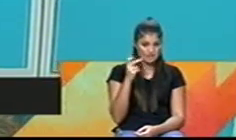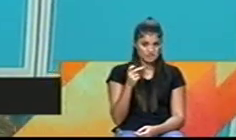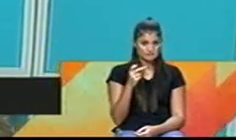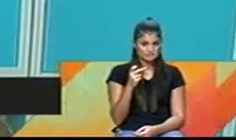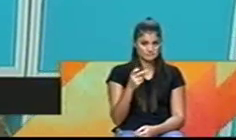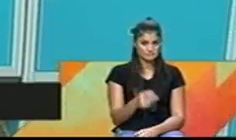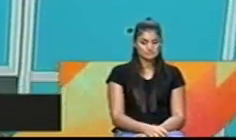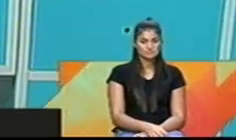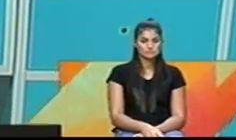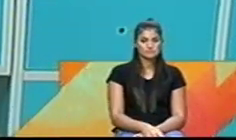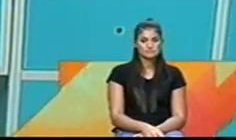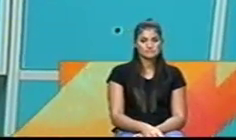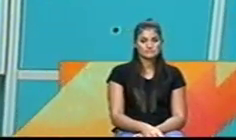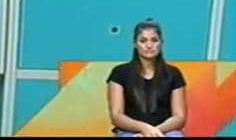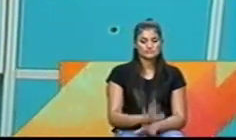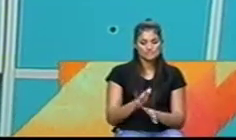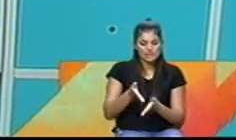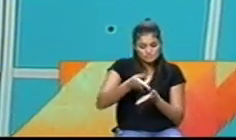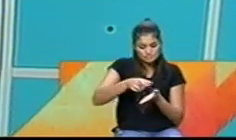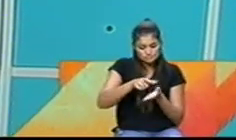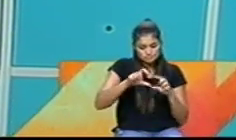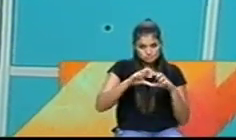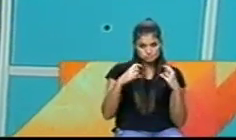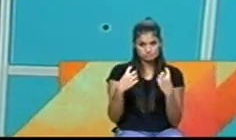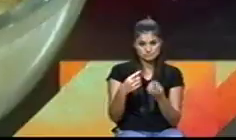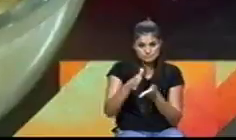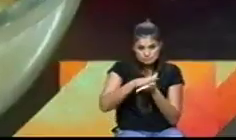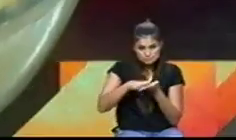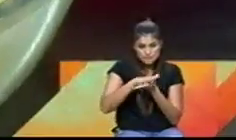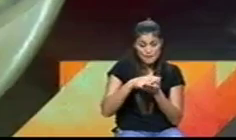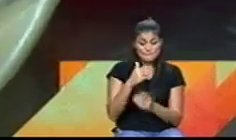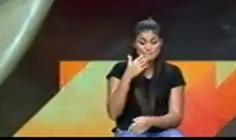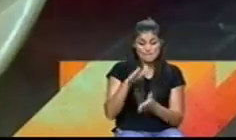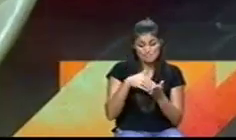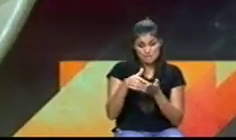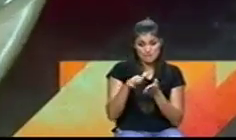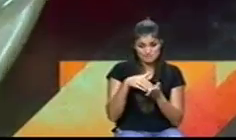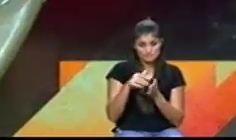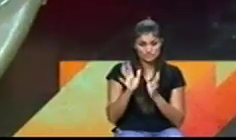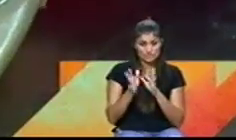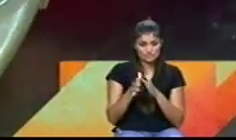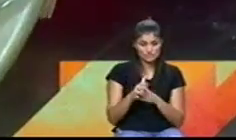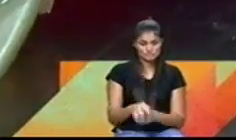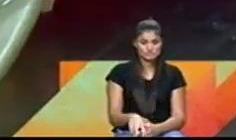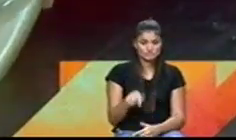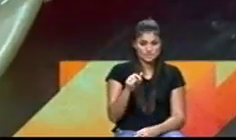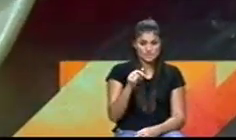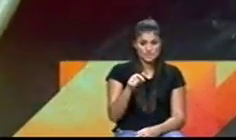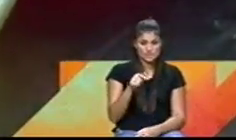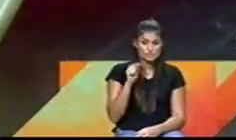Entretanto, já untei também a forma com manteiga. Esta tarte não vai ser desenformada, ou seja, vai ao